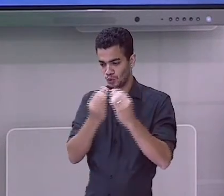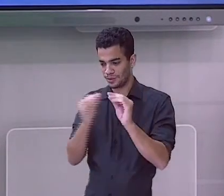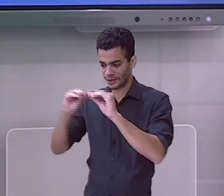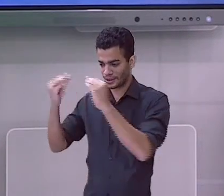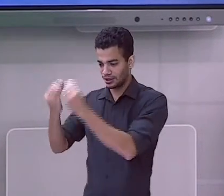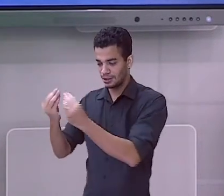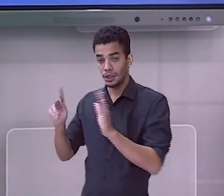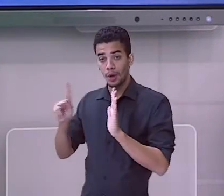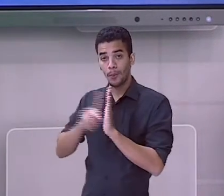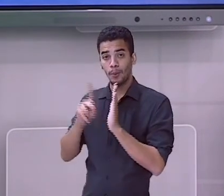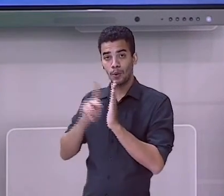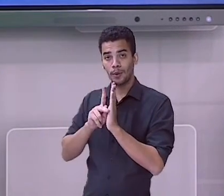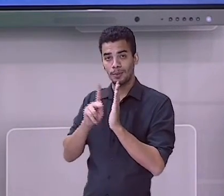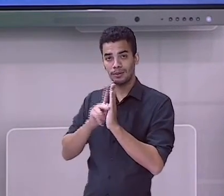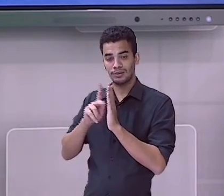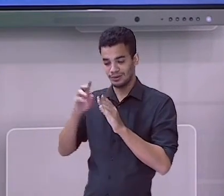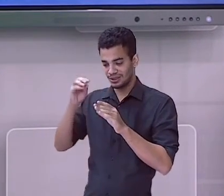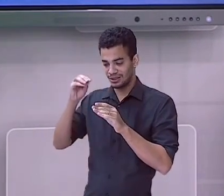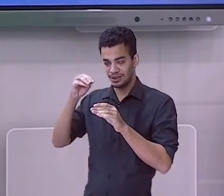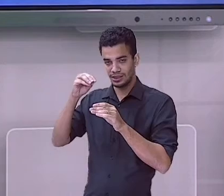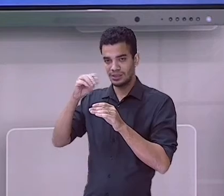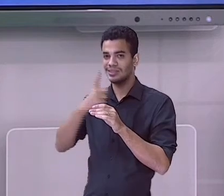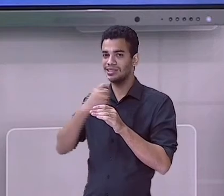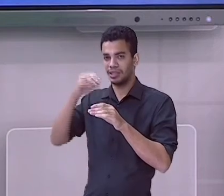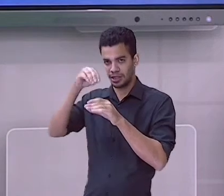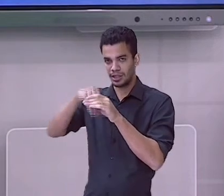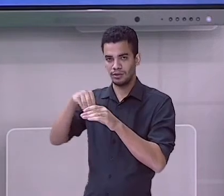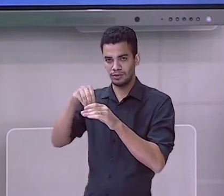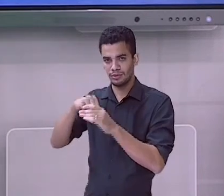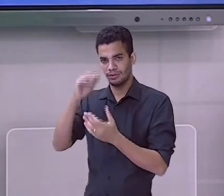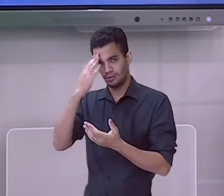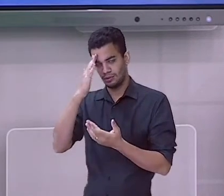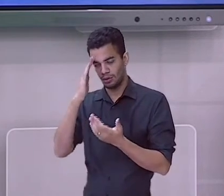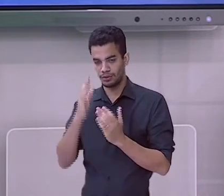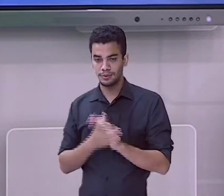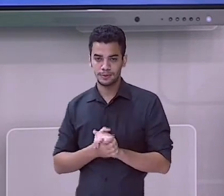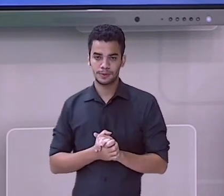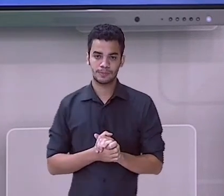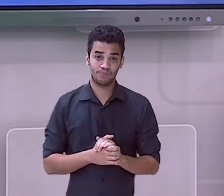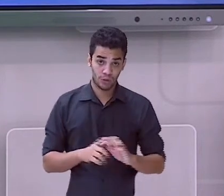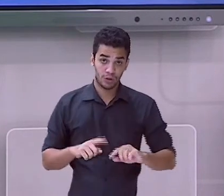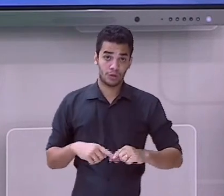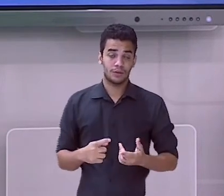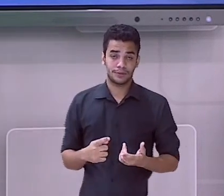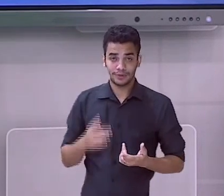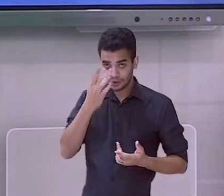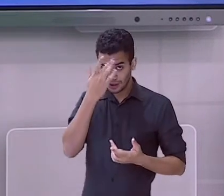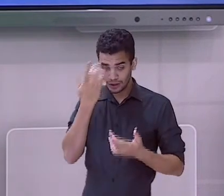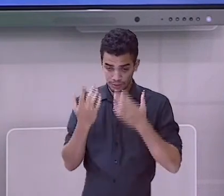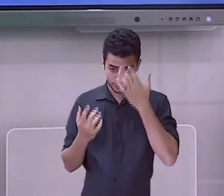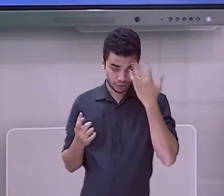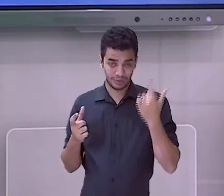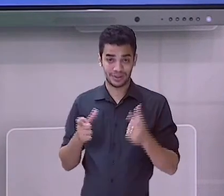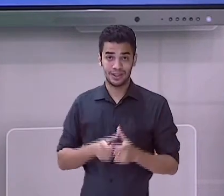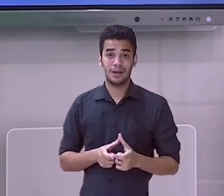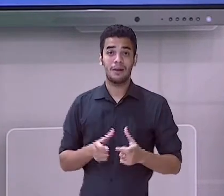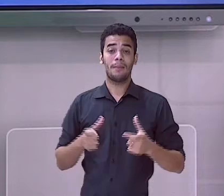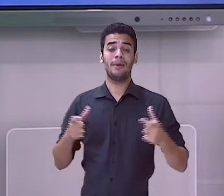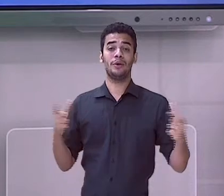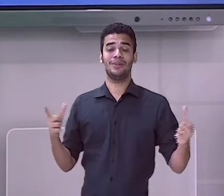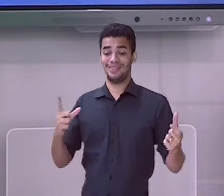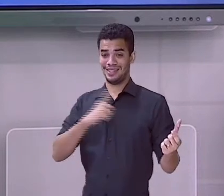estruturadas. A maioria dos vertebrados tem essa substância, né? Se organizam com essa